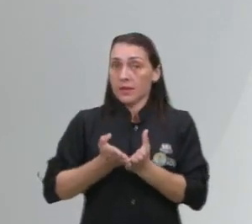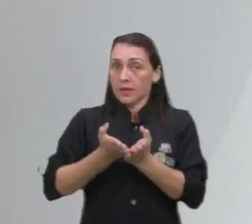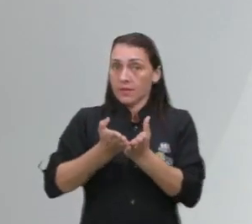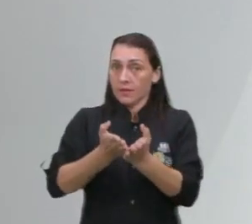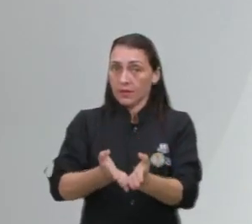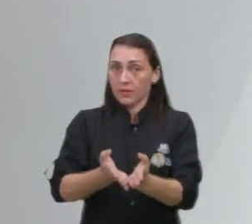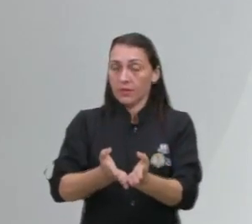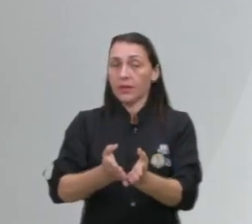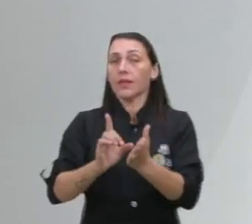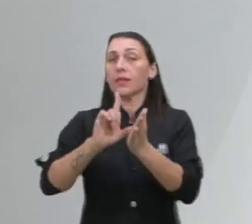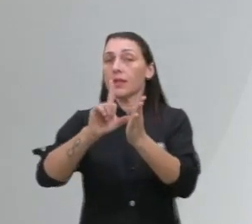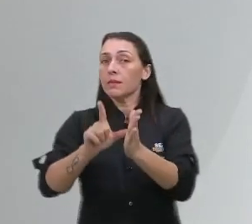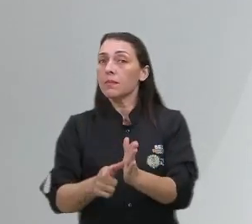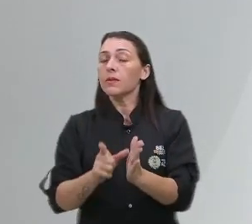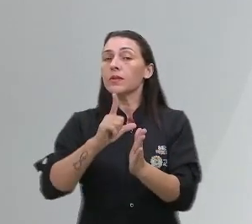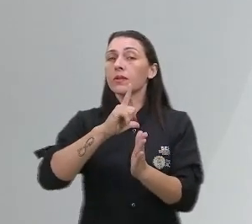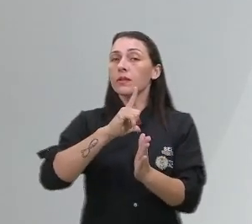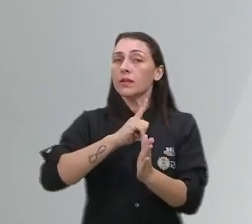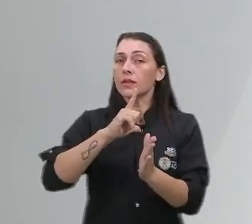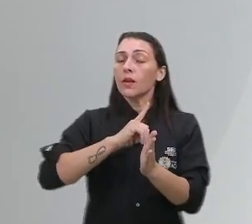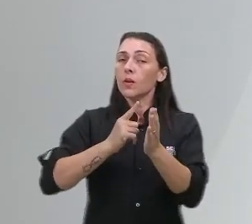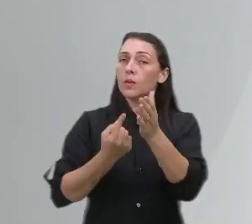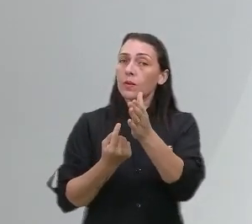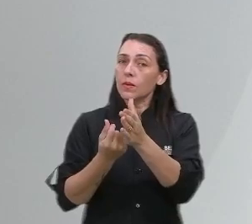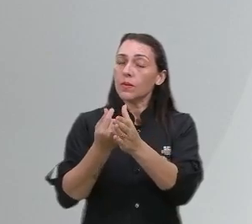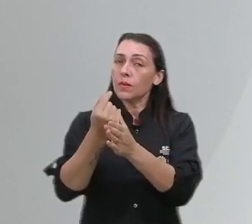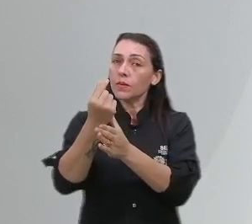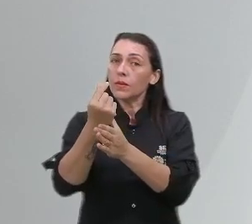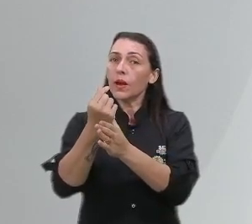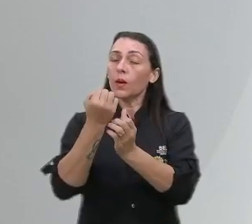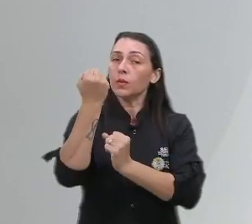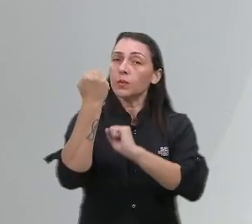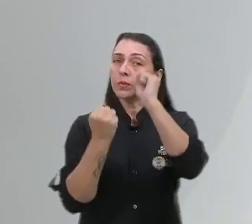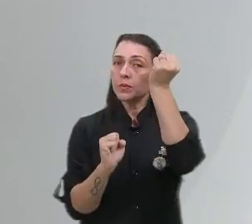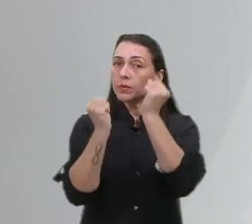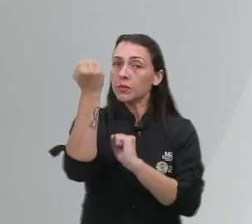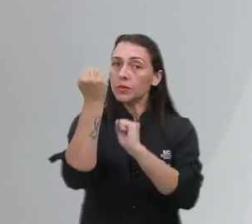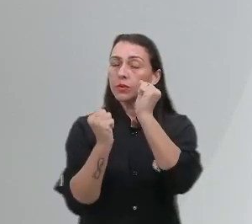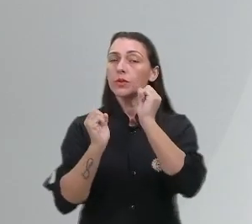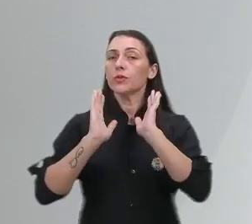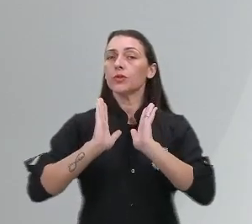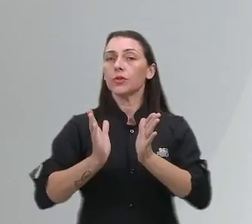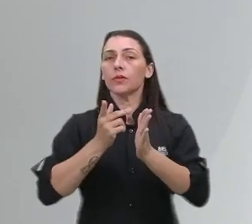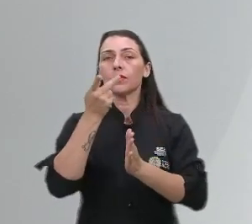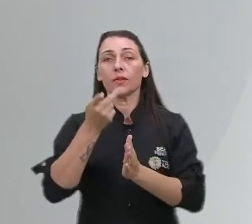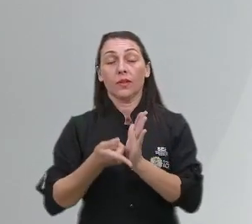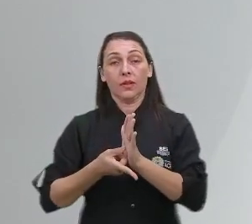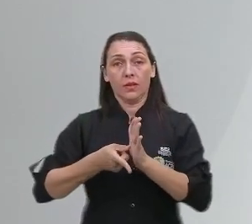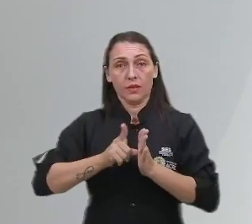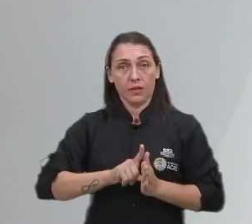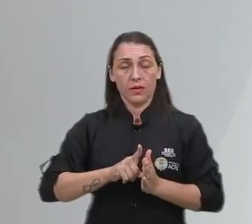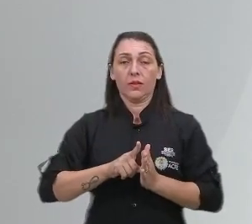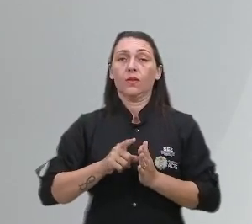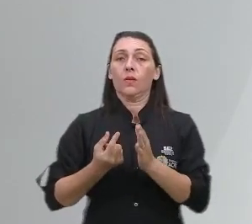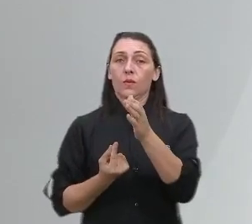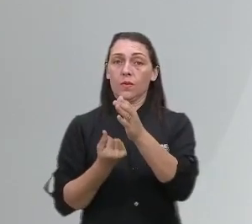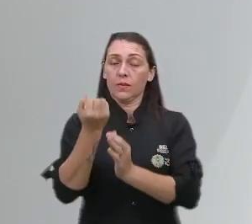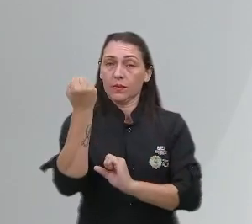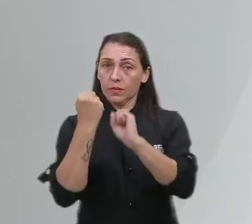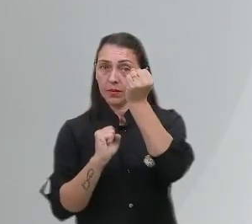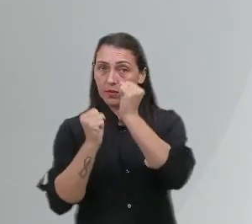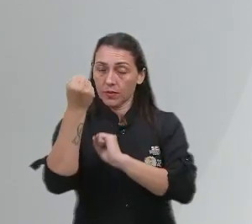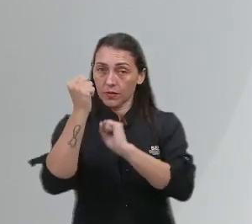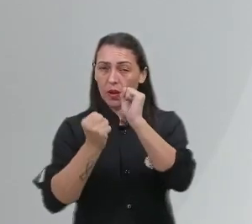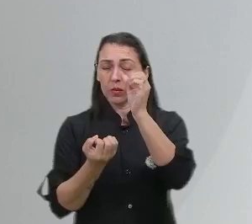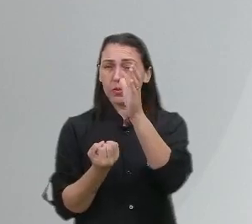navegações. Depois nós temos o capitalismo industrial, e como eu já disse anteriormente, o capitalismo industrial ele